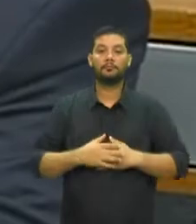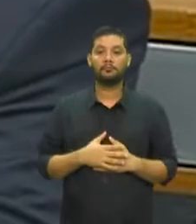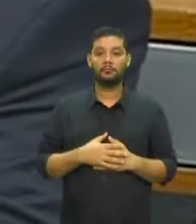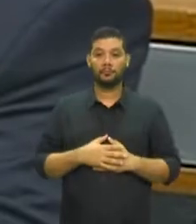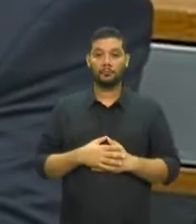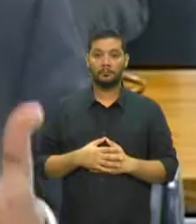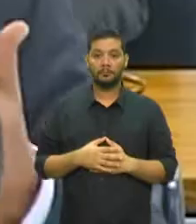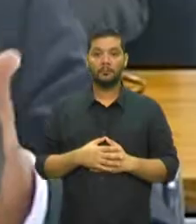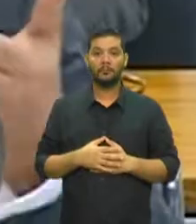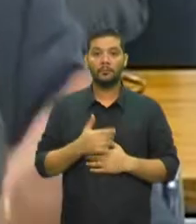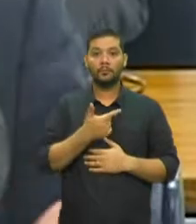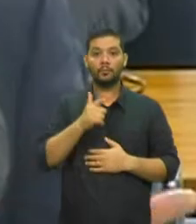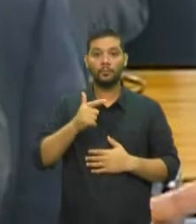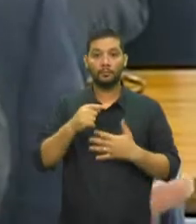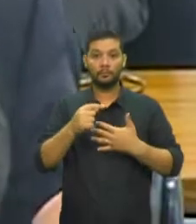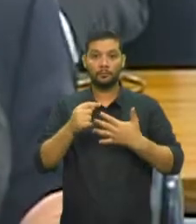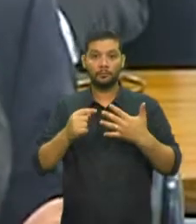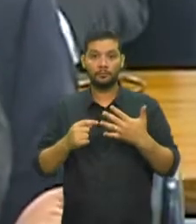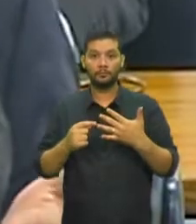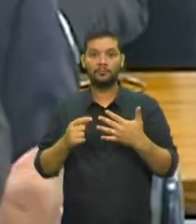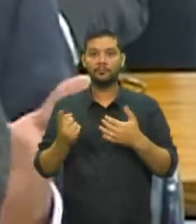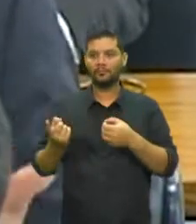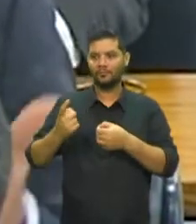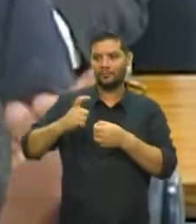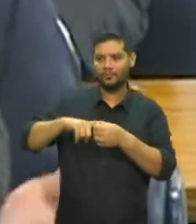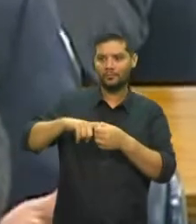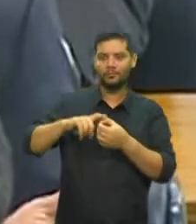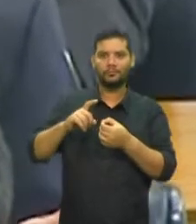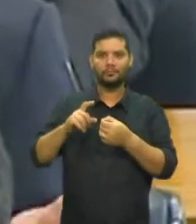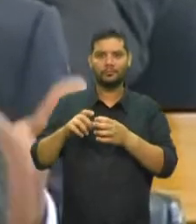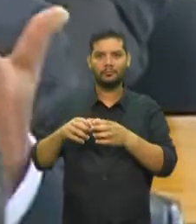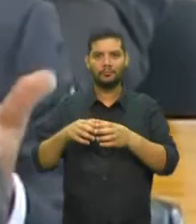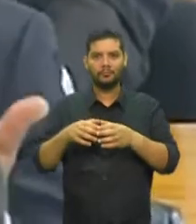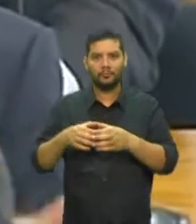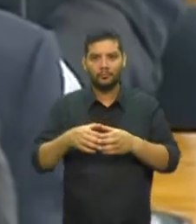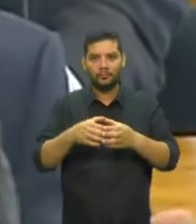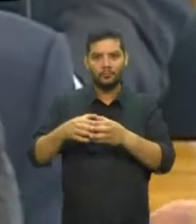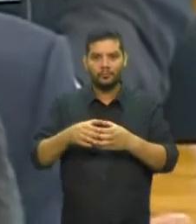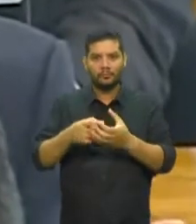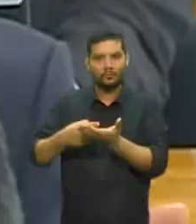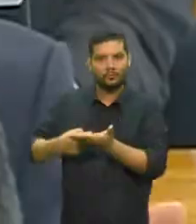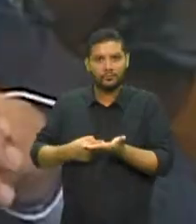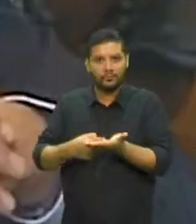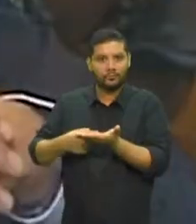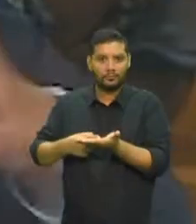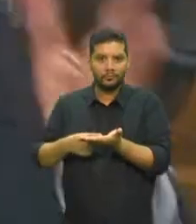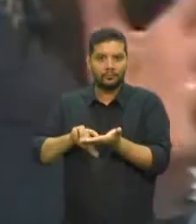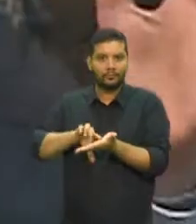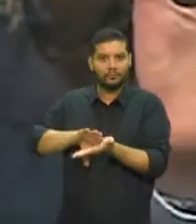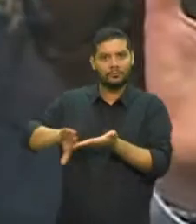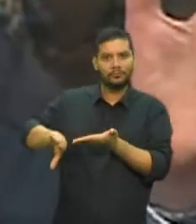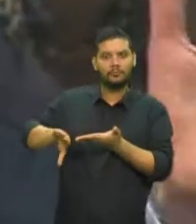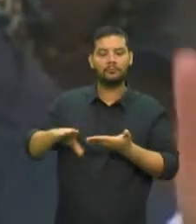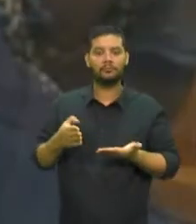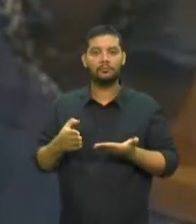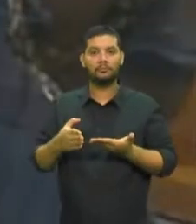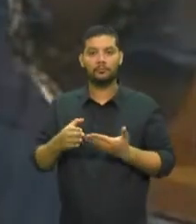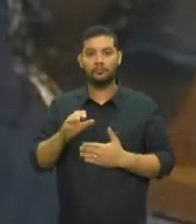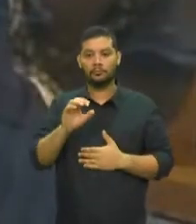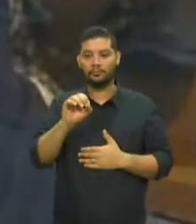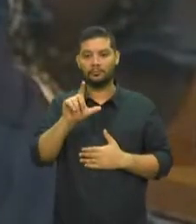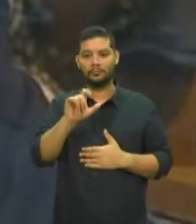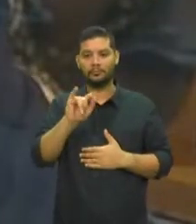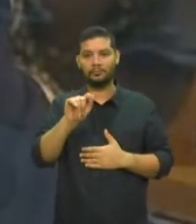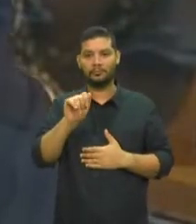o que permitia a volta das coligações partidárias em eleições proporcionais. As coligações estão